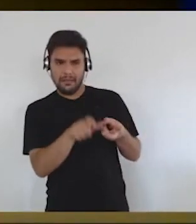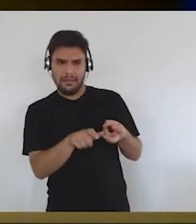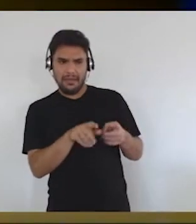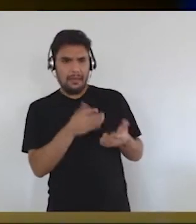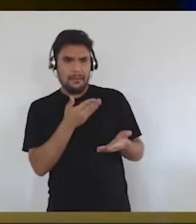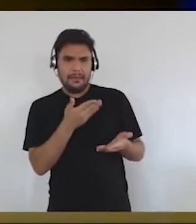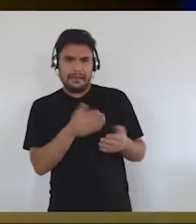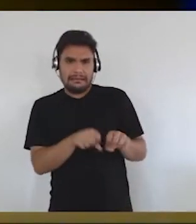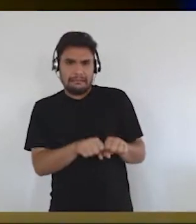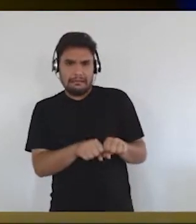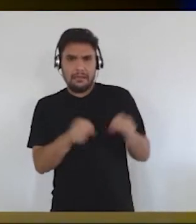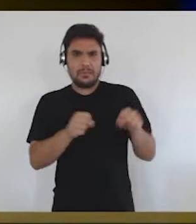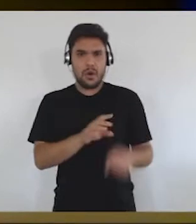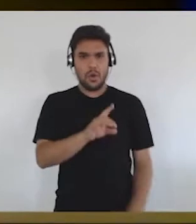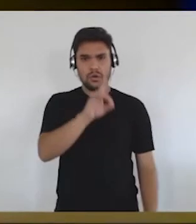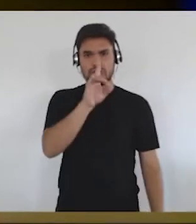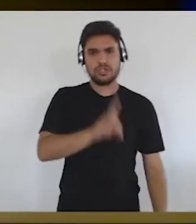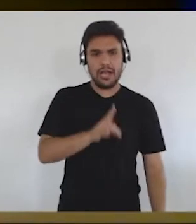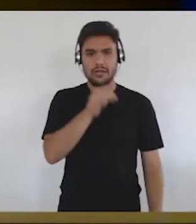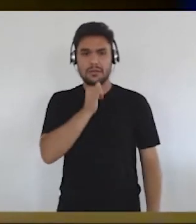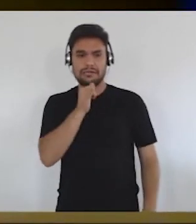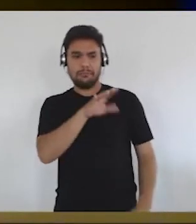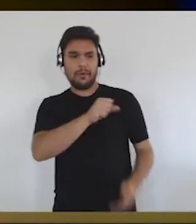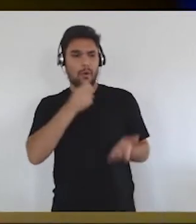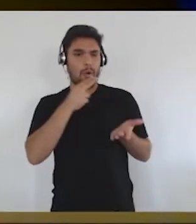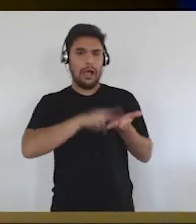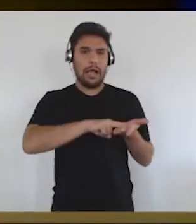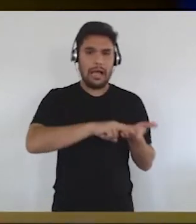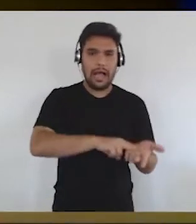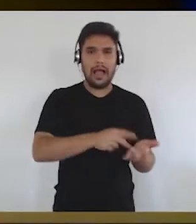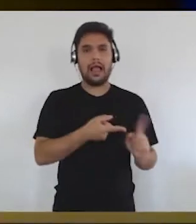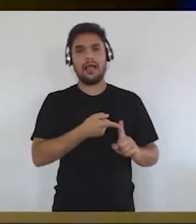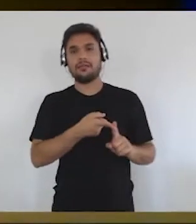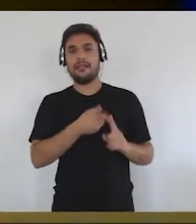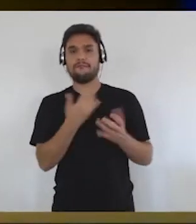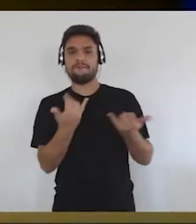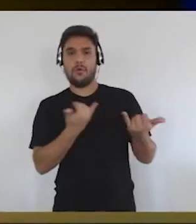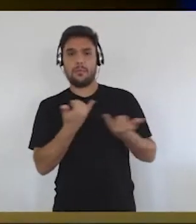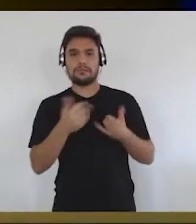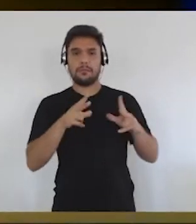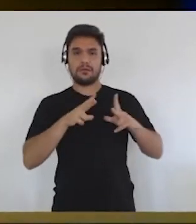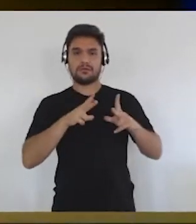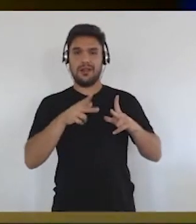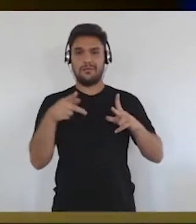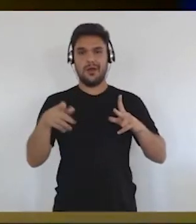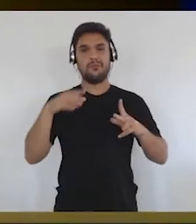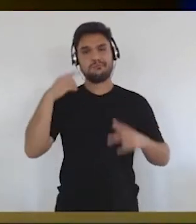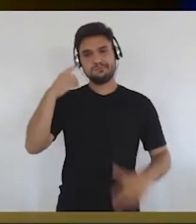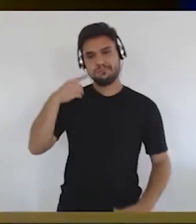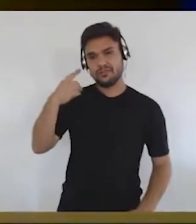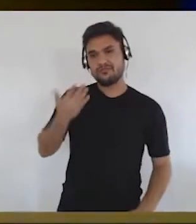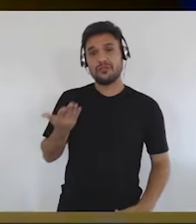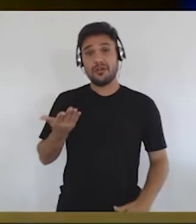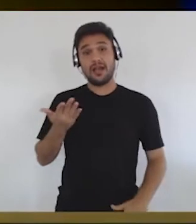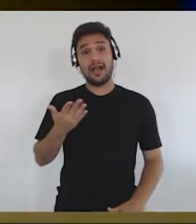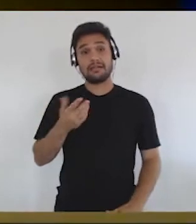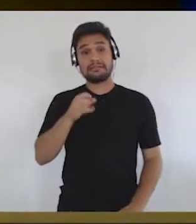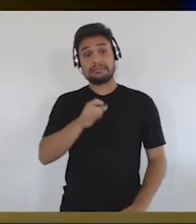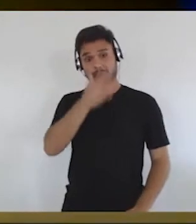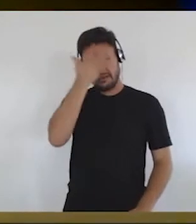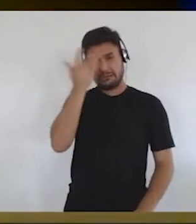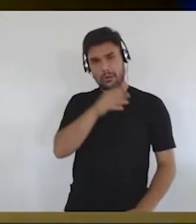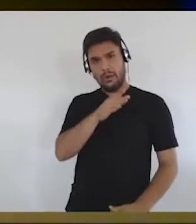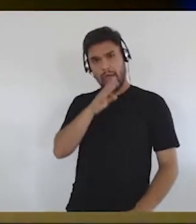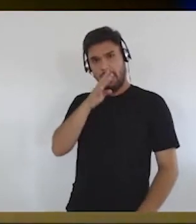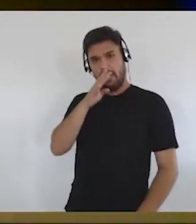da inviolabilidade da correspondência ou das informações dos advogados, a autoridade infratora, né,